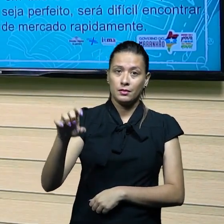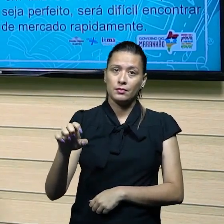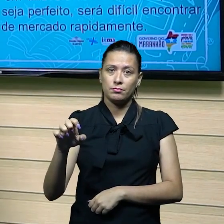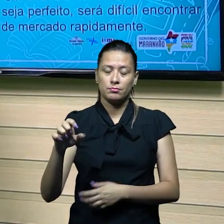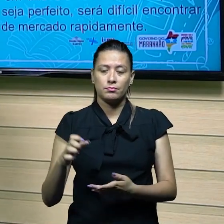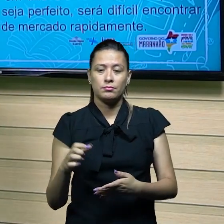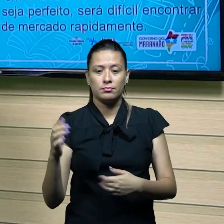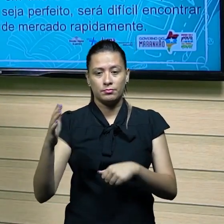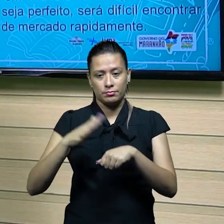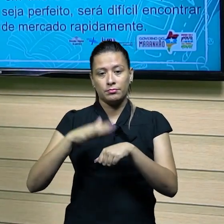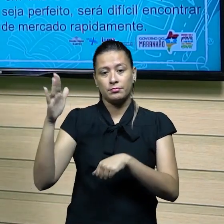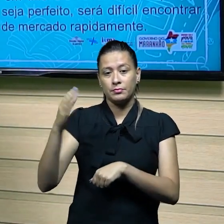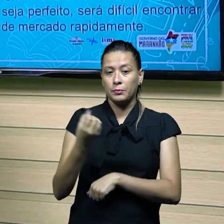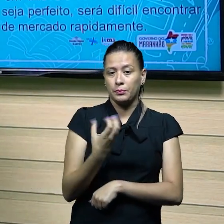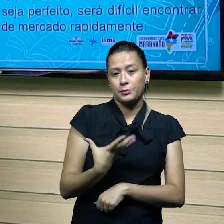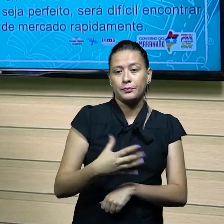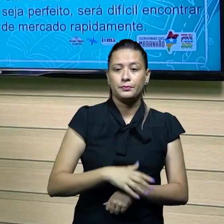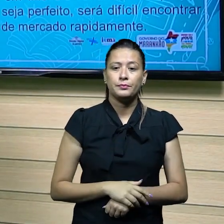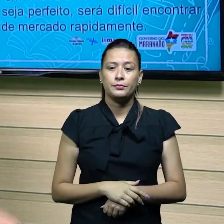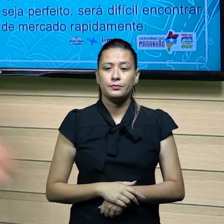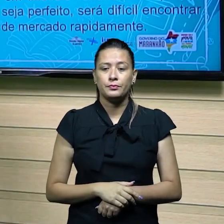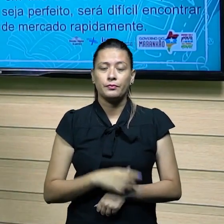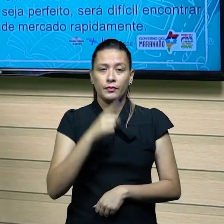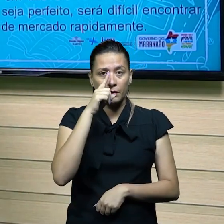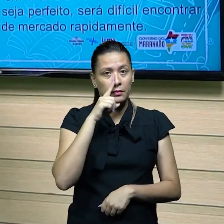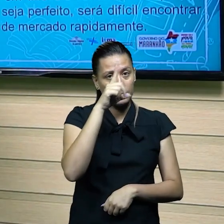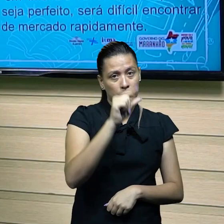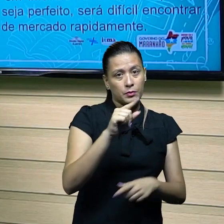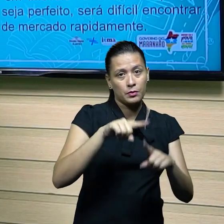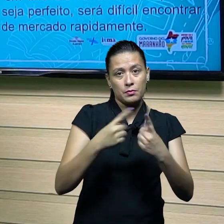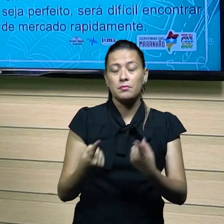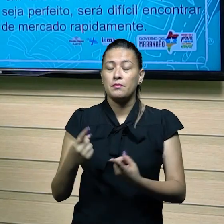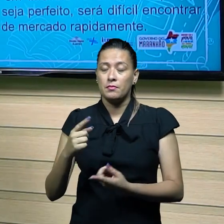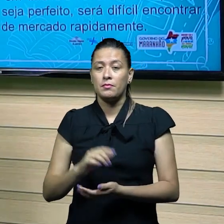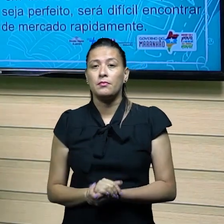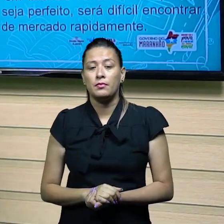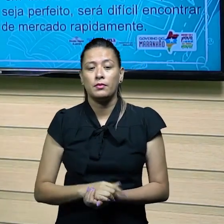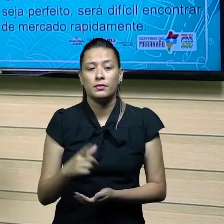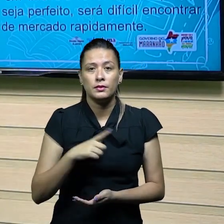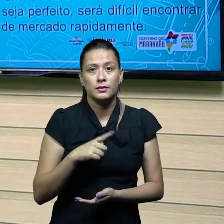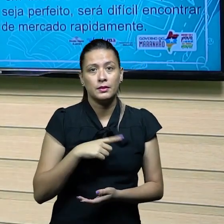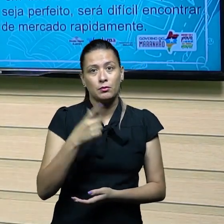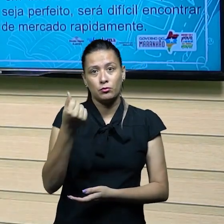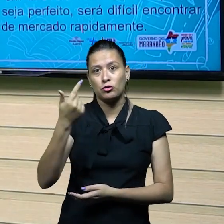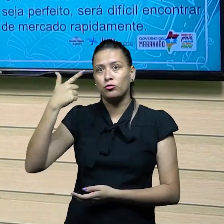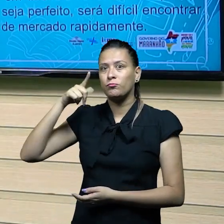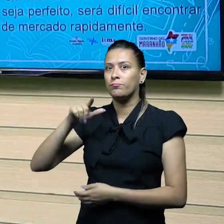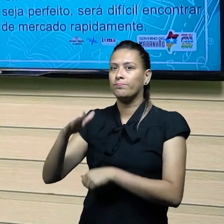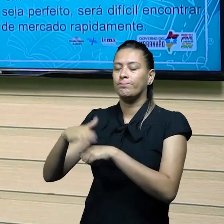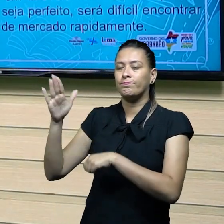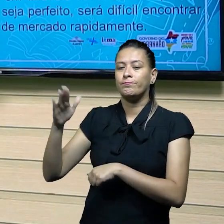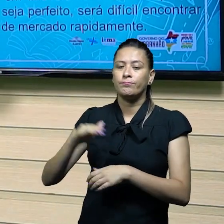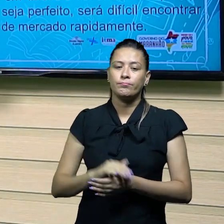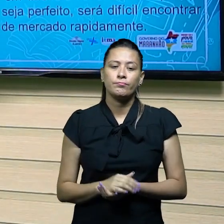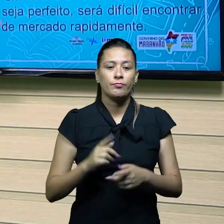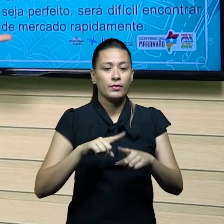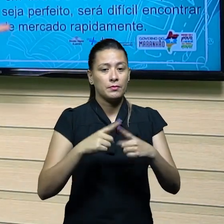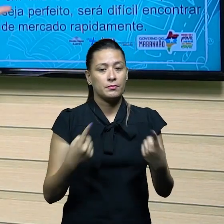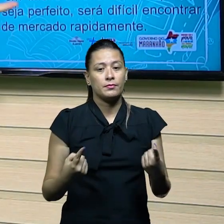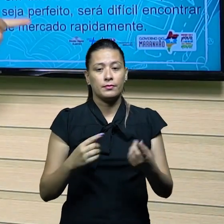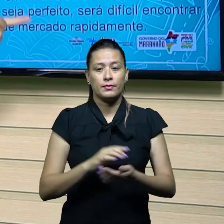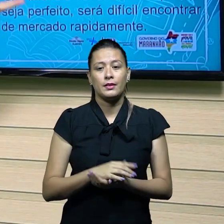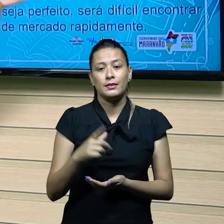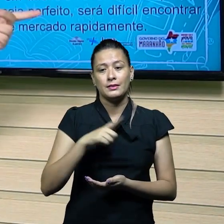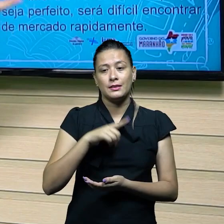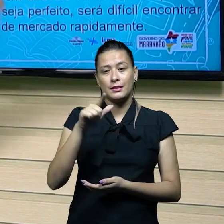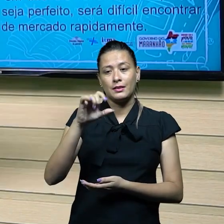baixa liquidez, porque não vai ser a qualquer momento que eu vou conseguir adquirir aquele dinheiro de volta para investir no imóvel. Olha aqui, ó, contudo, quem investe